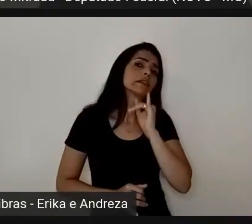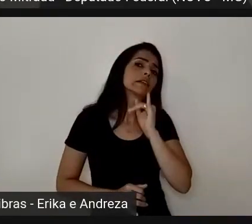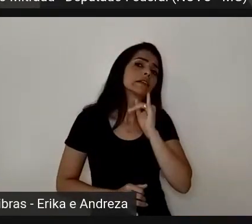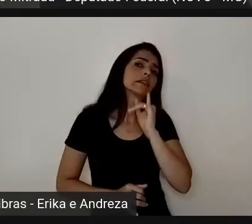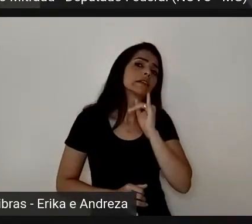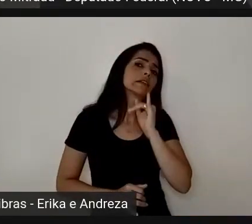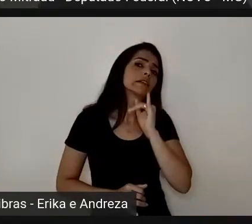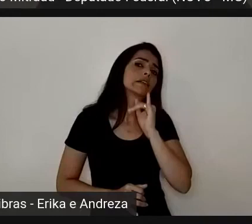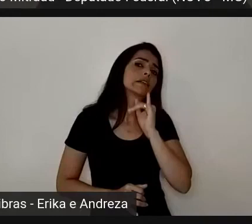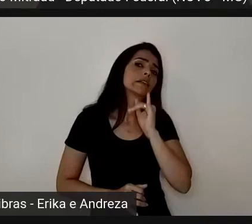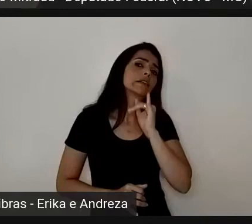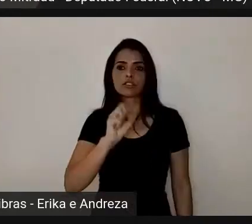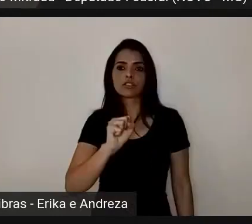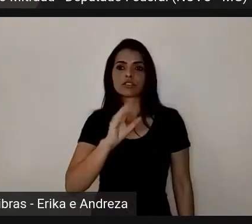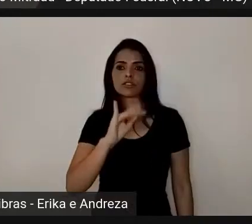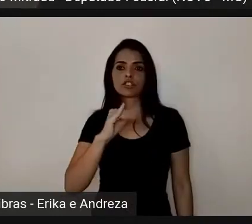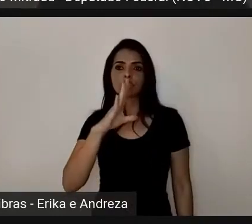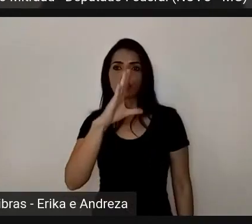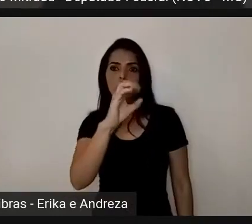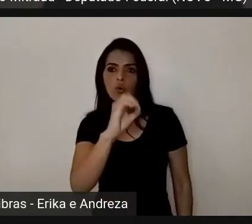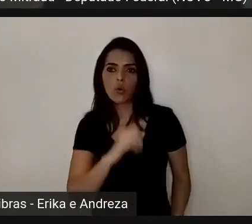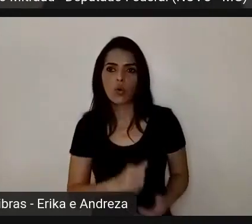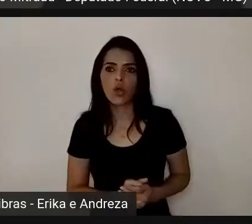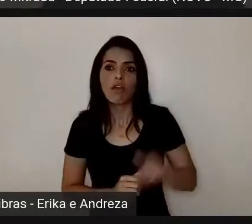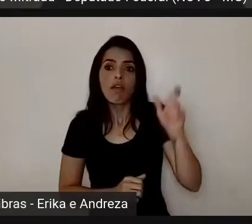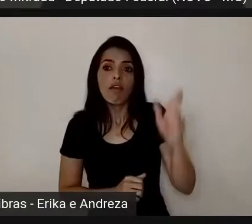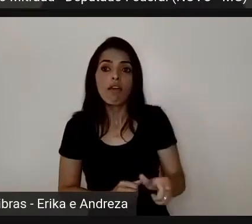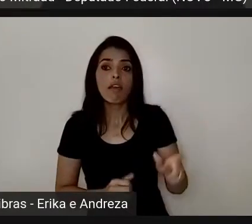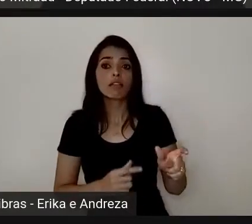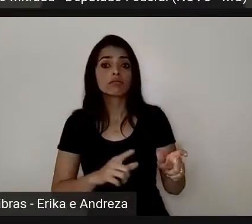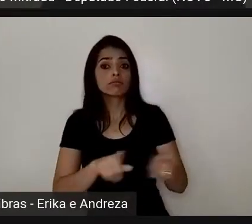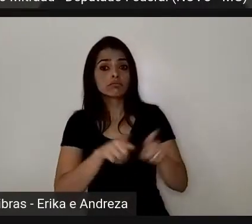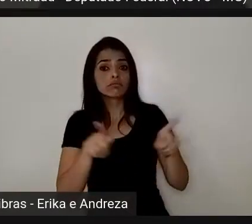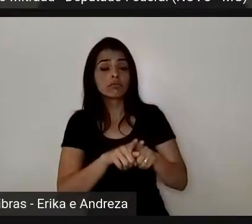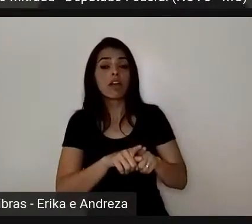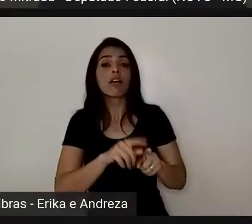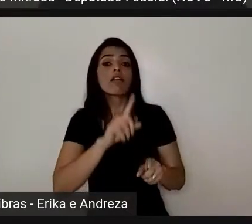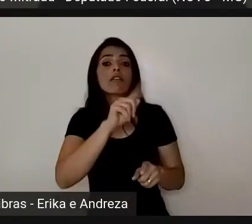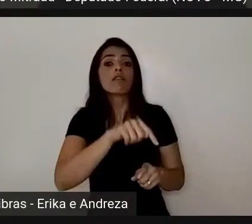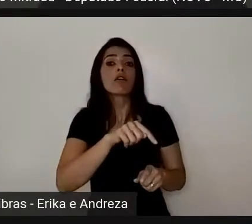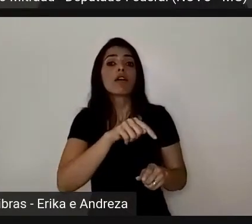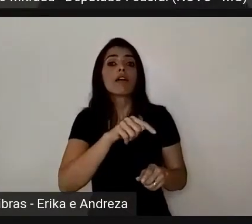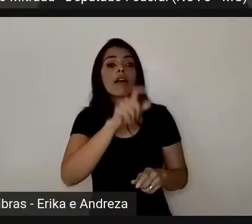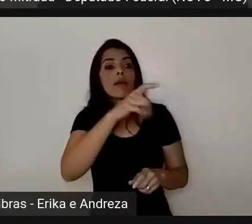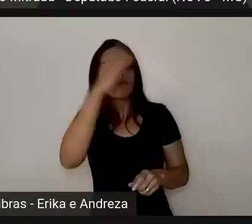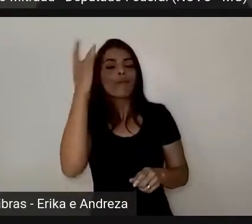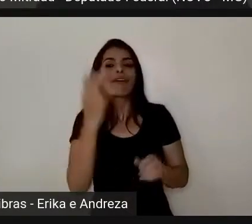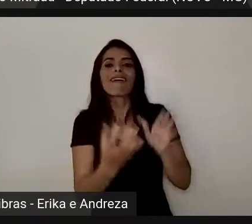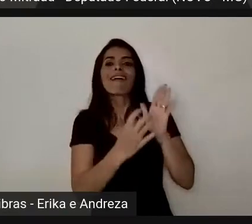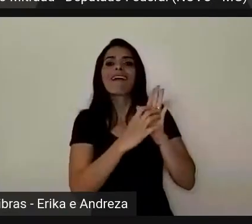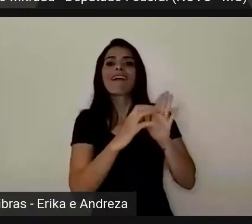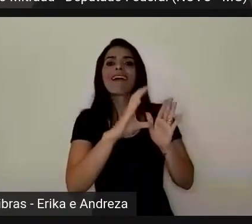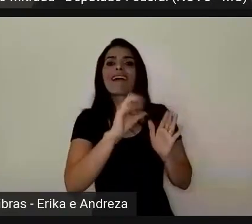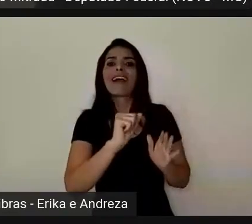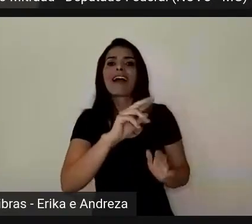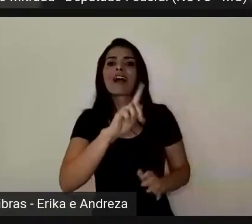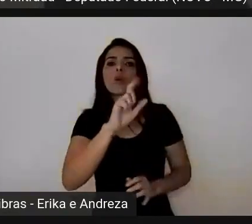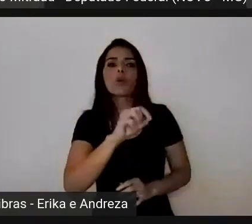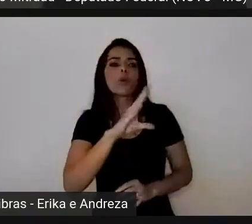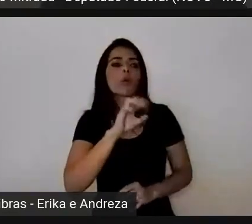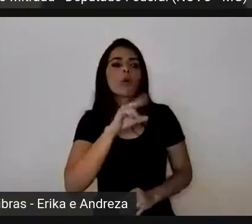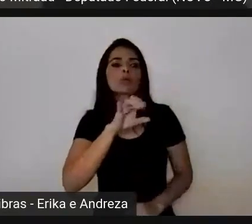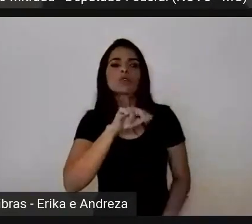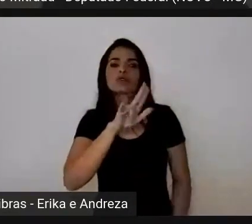que falaram, não, eu preciso agora de um estatístico, e foi ali, alocaram um estatístico através de um cargo comissionado. Aqui mesmo,